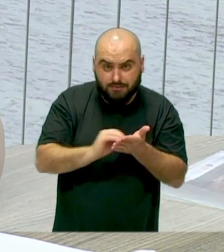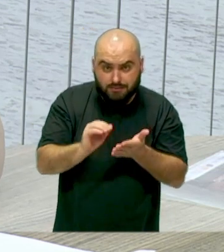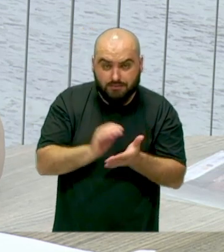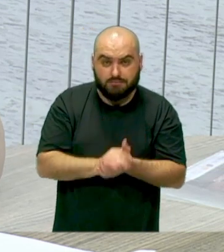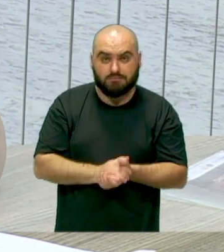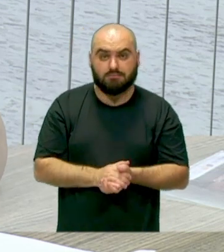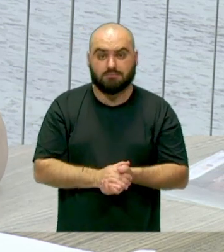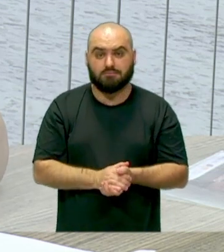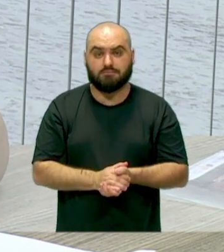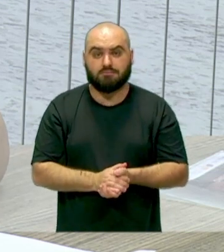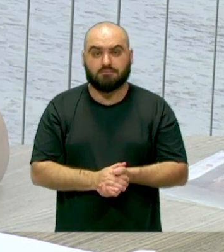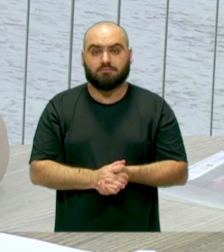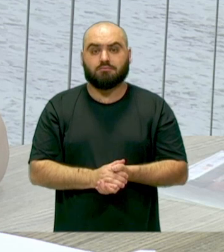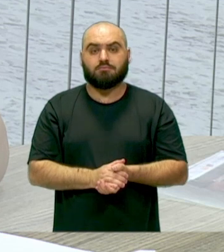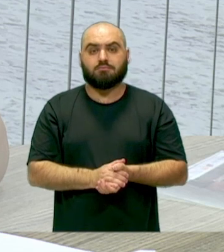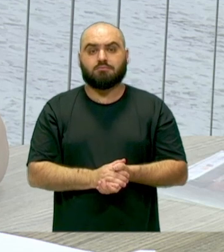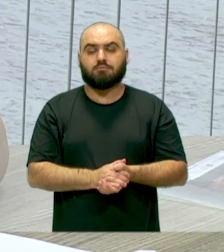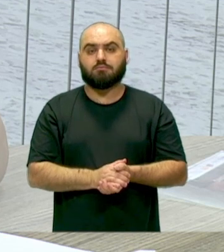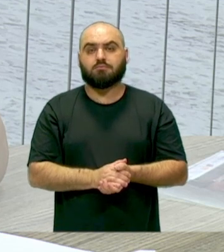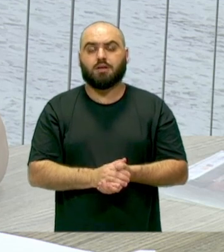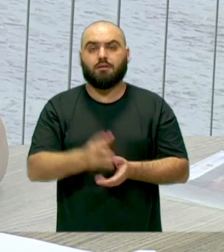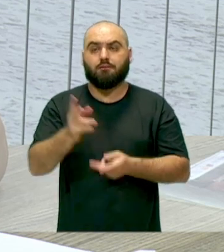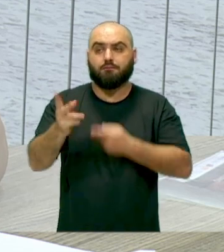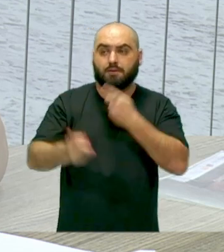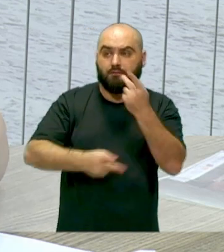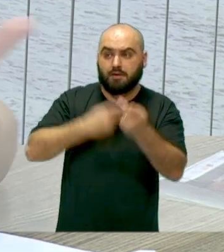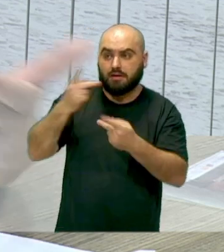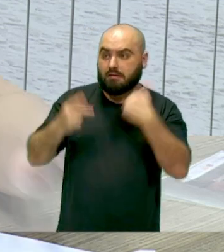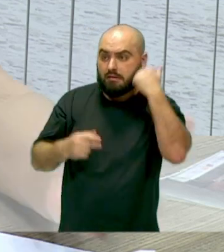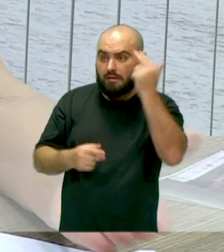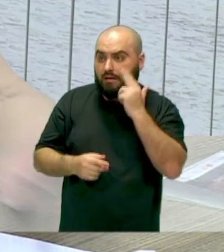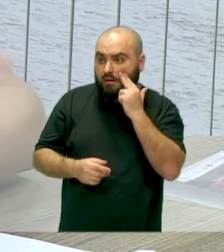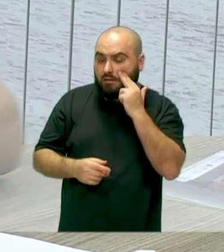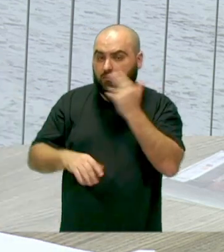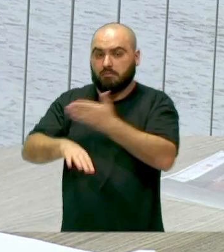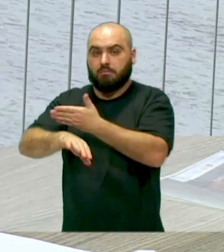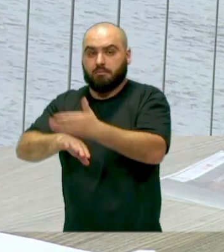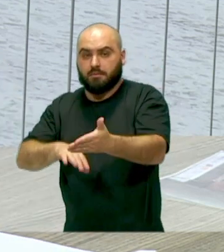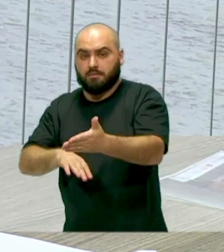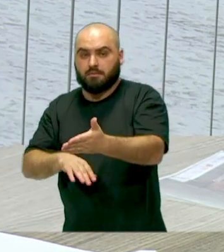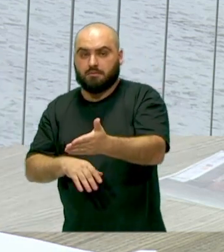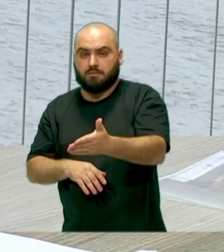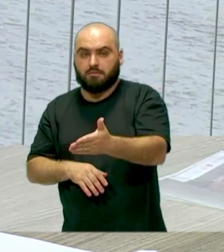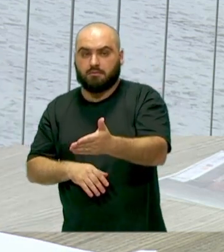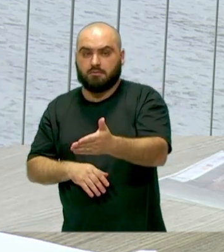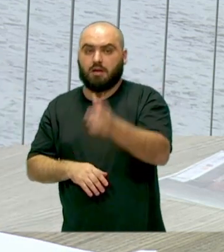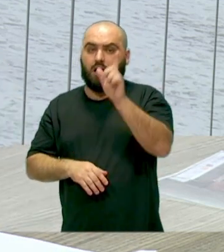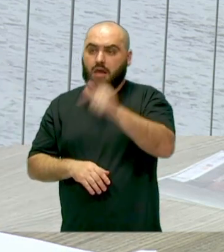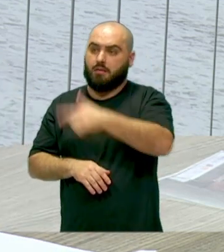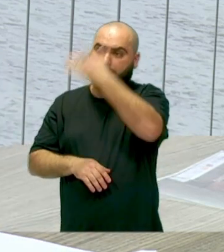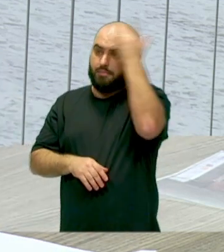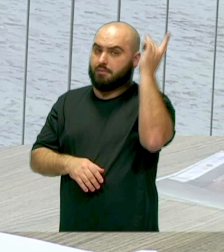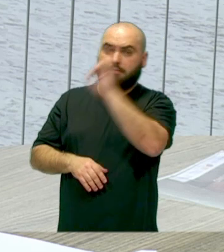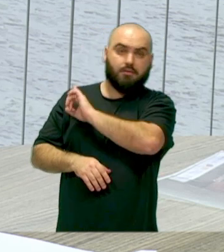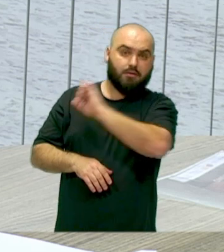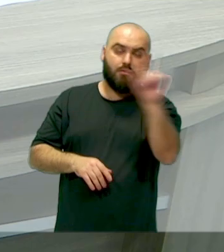e quem se autoafirma negro ou branco é a pessoa, não é o funcionário.